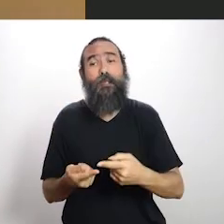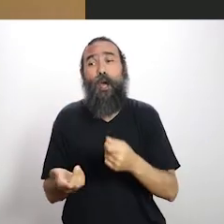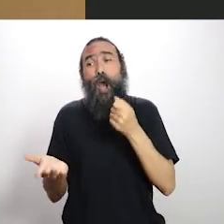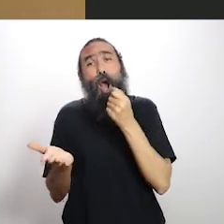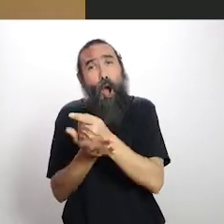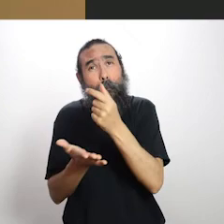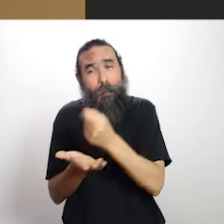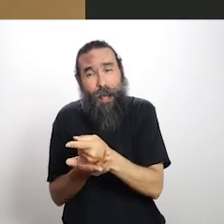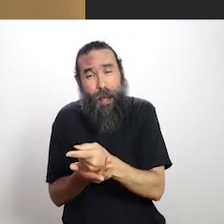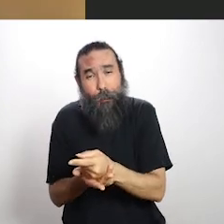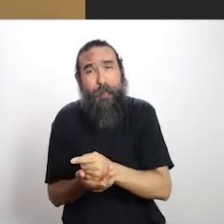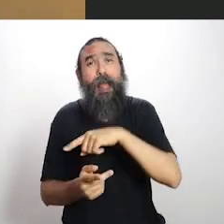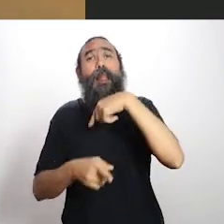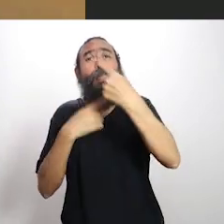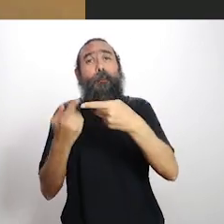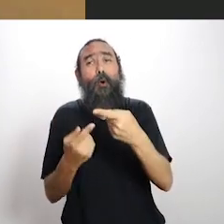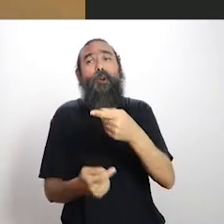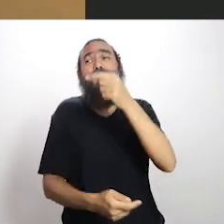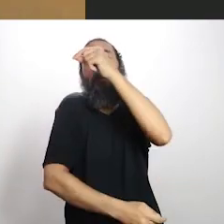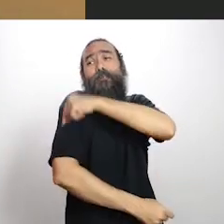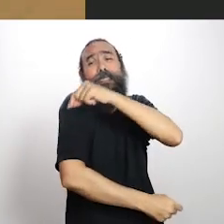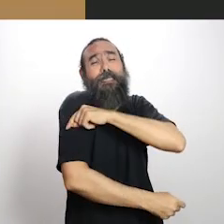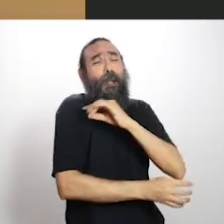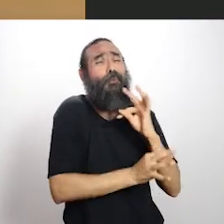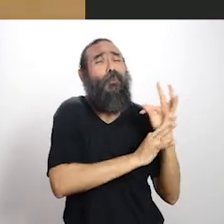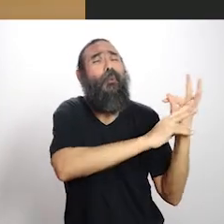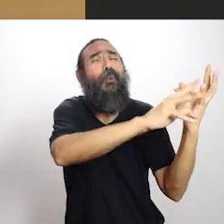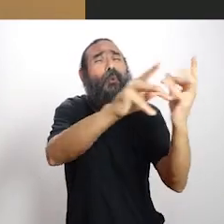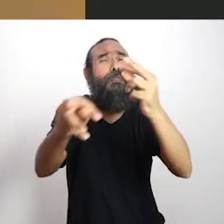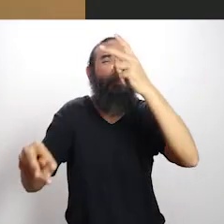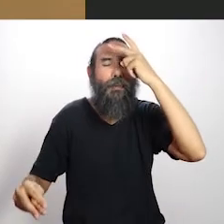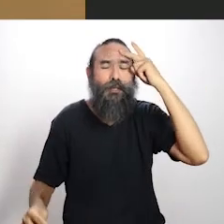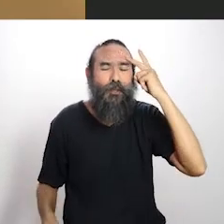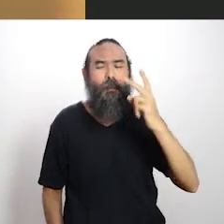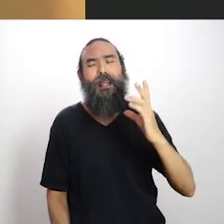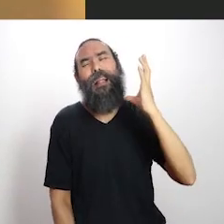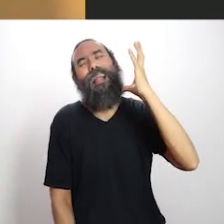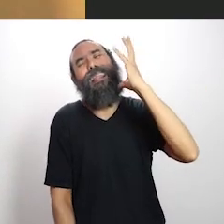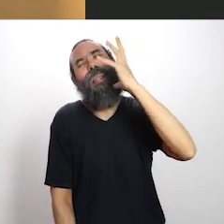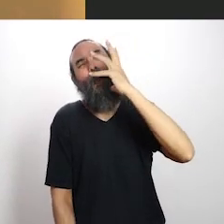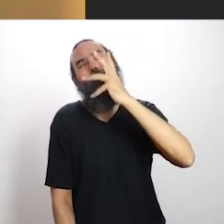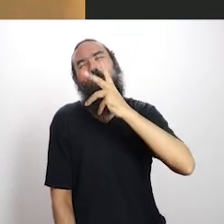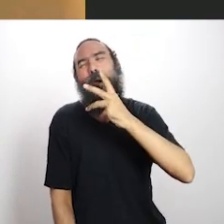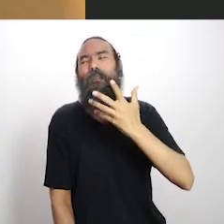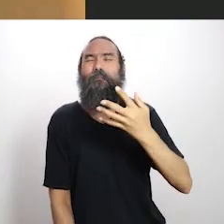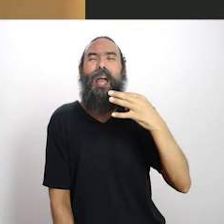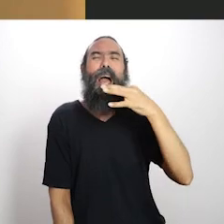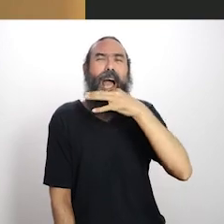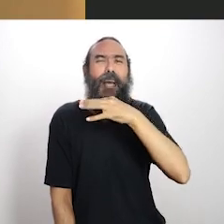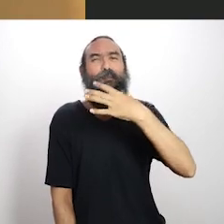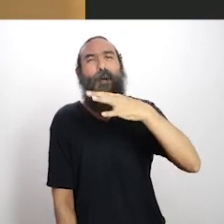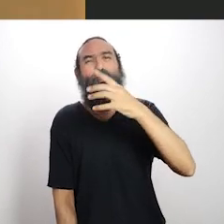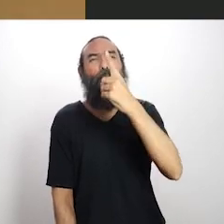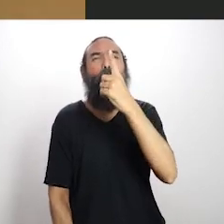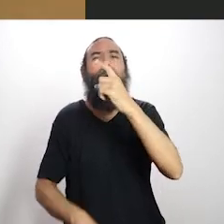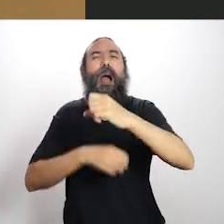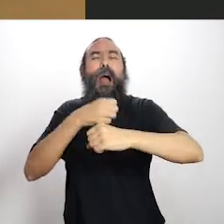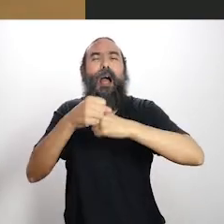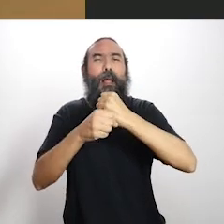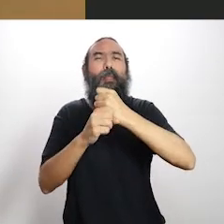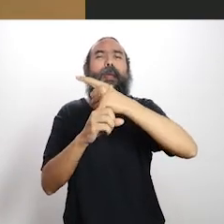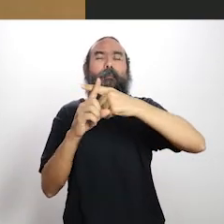possível que a lei Aldeblanc precise depois para o ano de 2021 um